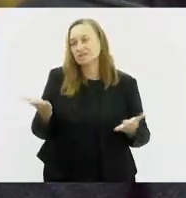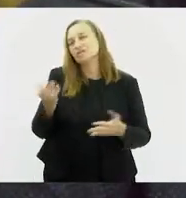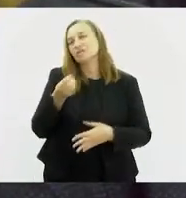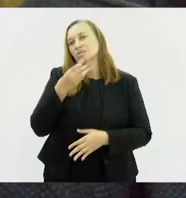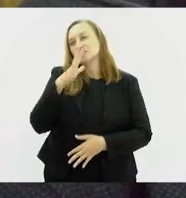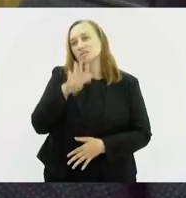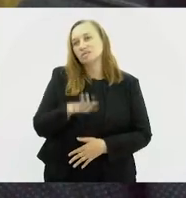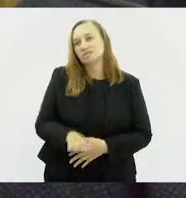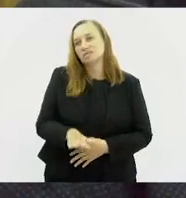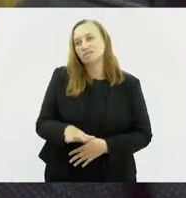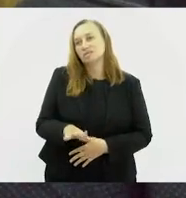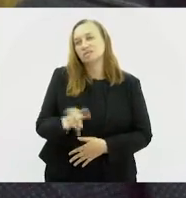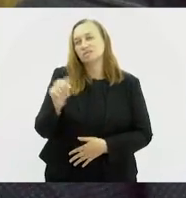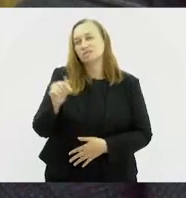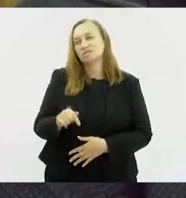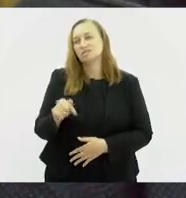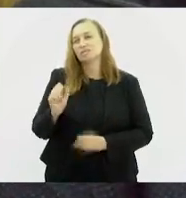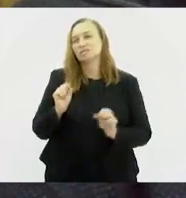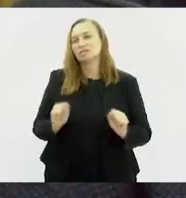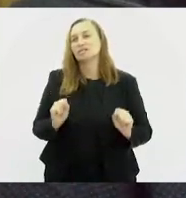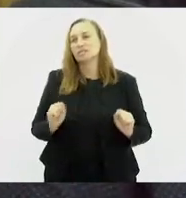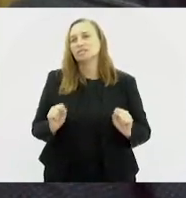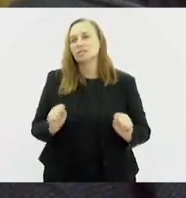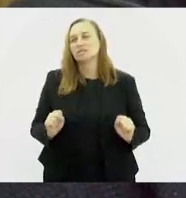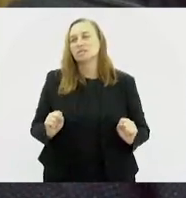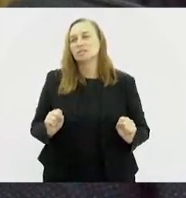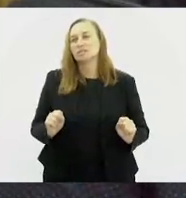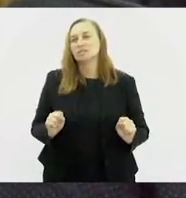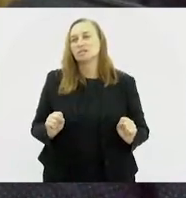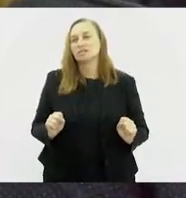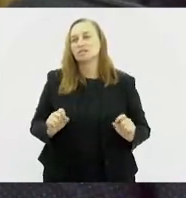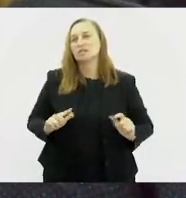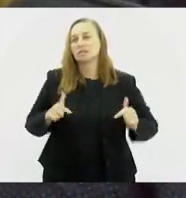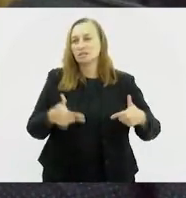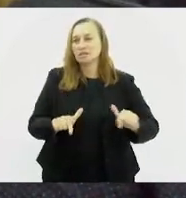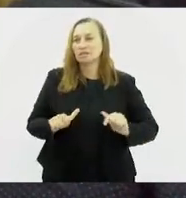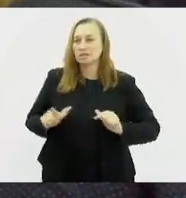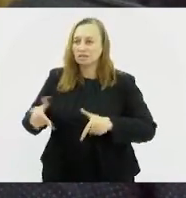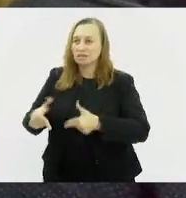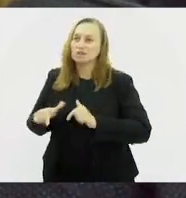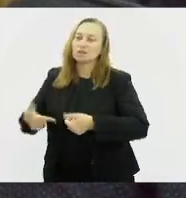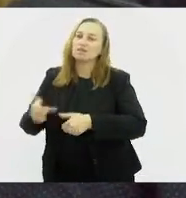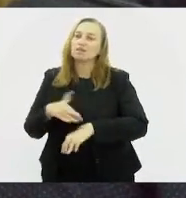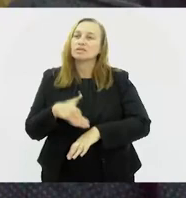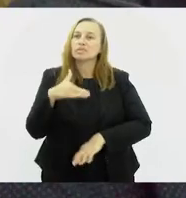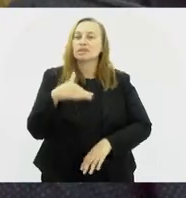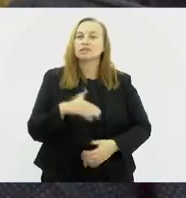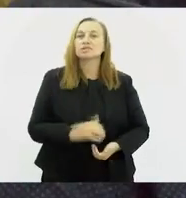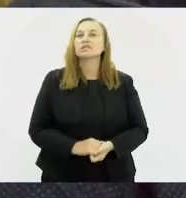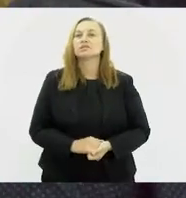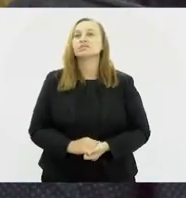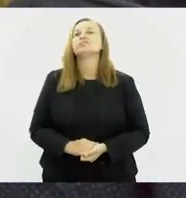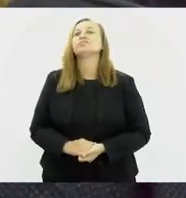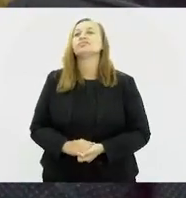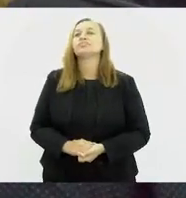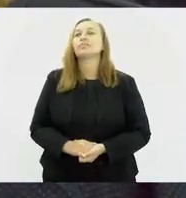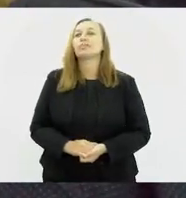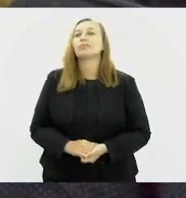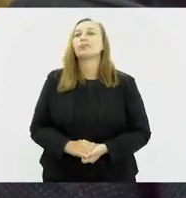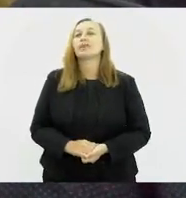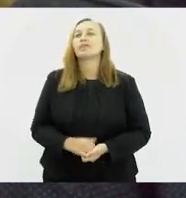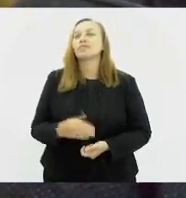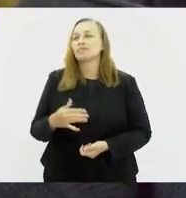que possamos aqui, né, ser sugerido ações para ainda mais, né, fazer com que a nossa